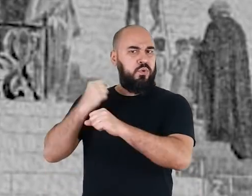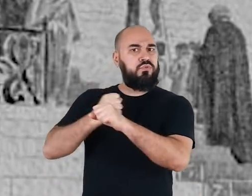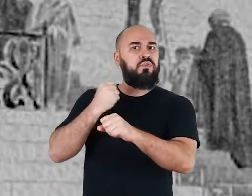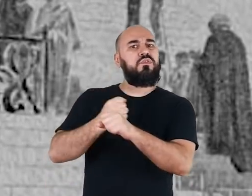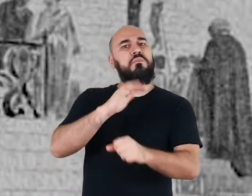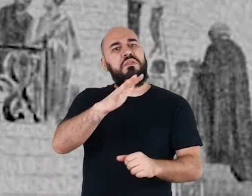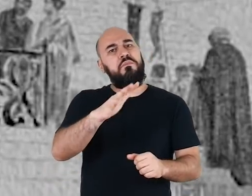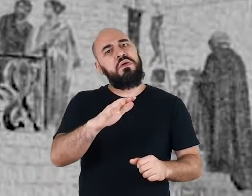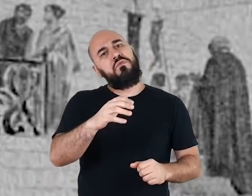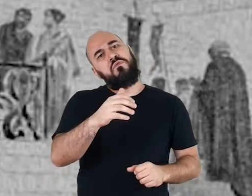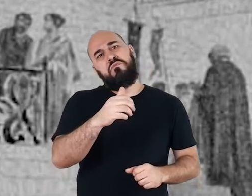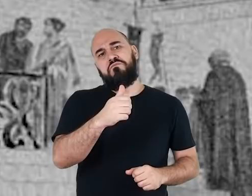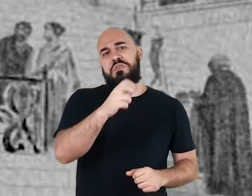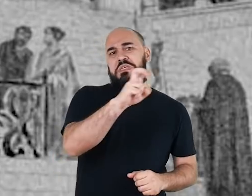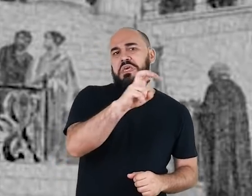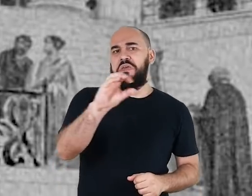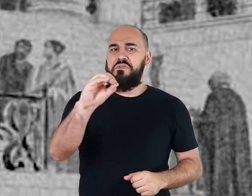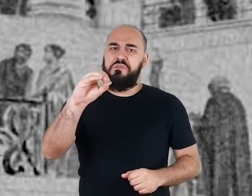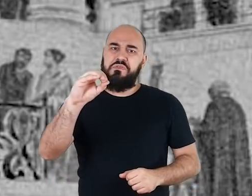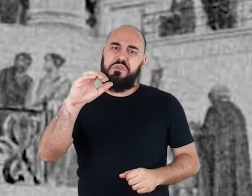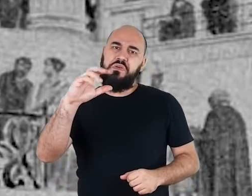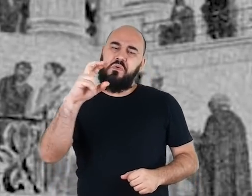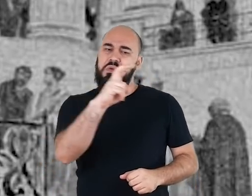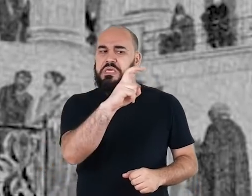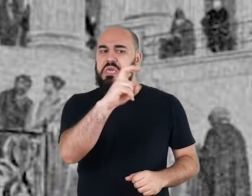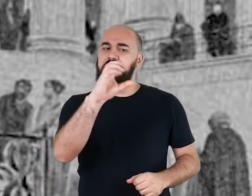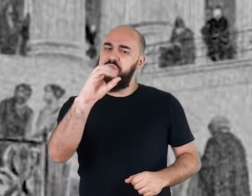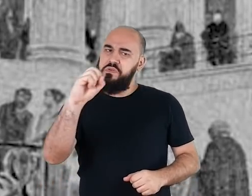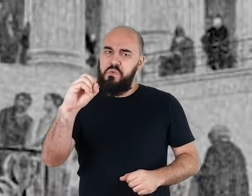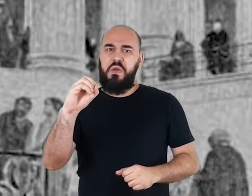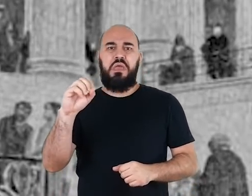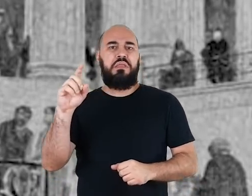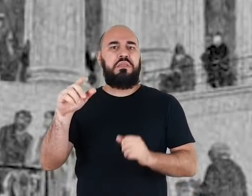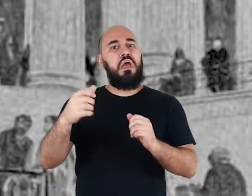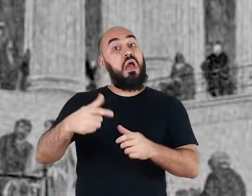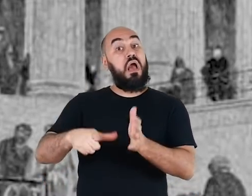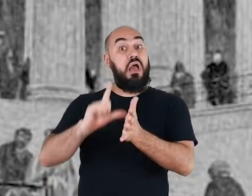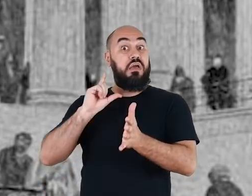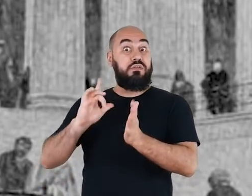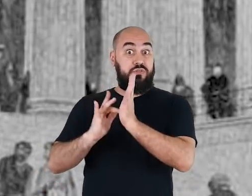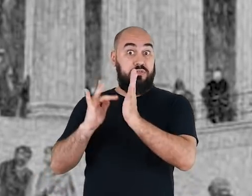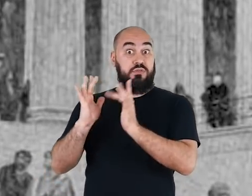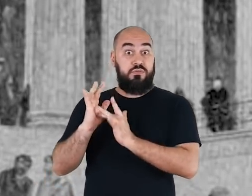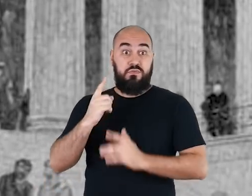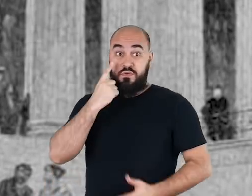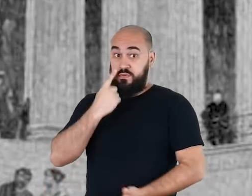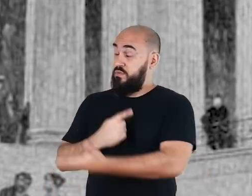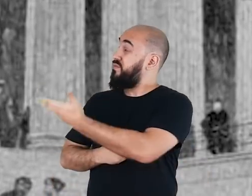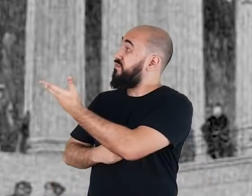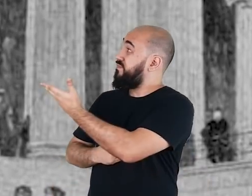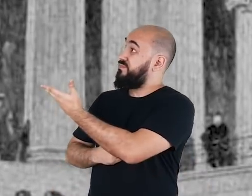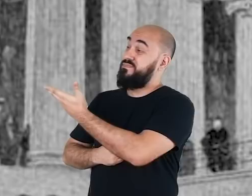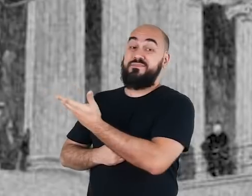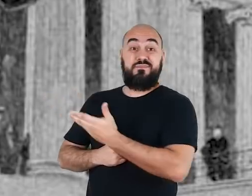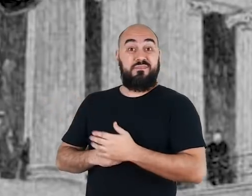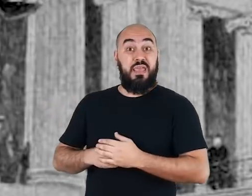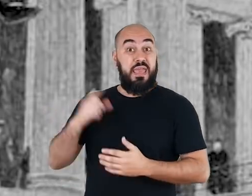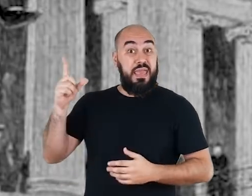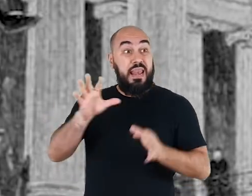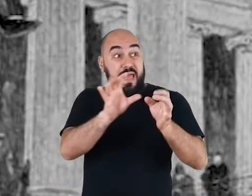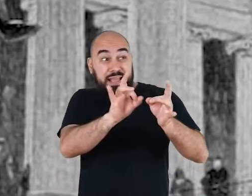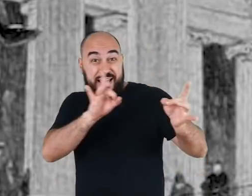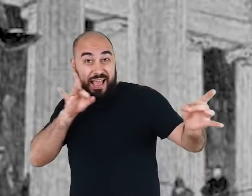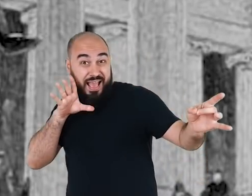a.C. Era um santuário que visava homenagear a deusa grega da caça, da proteção aos animais, e esse